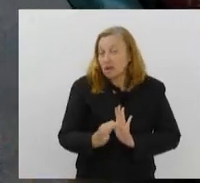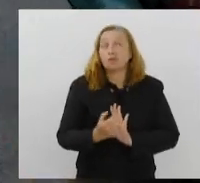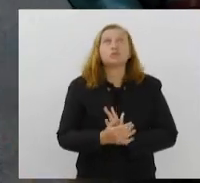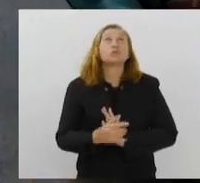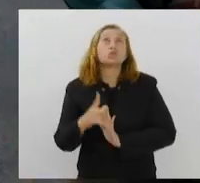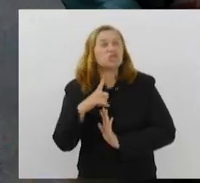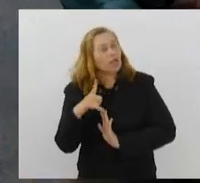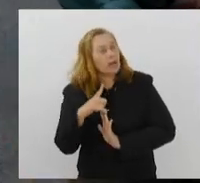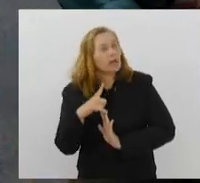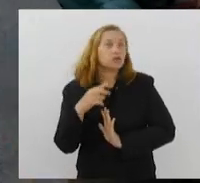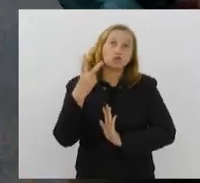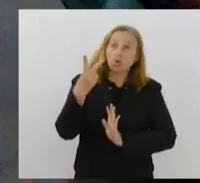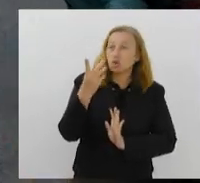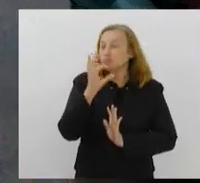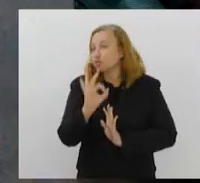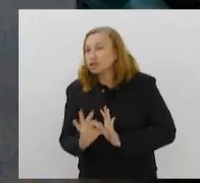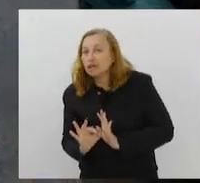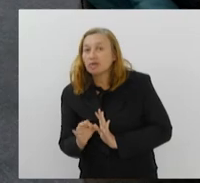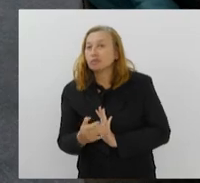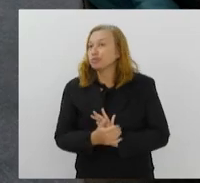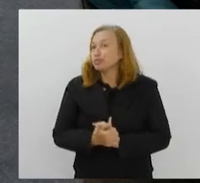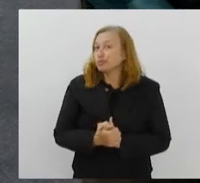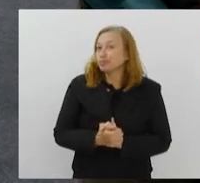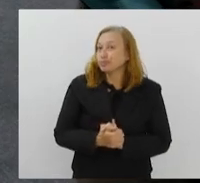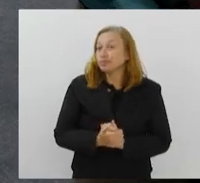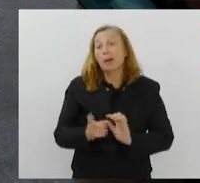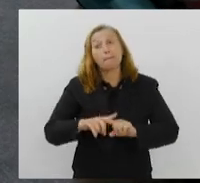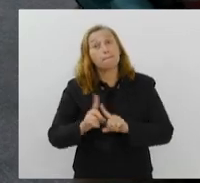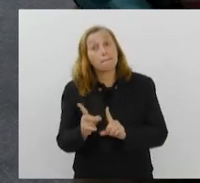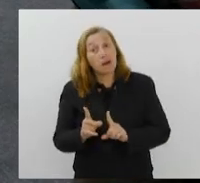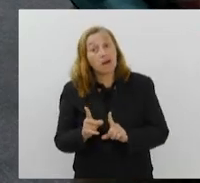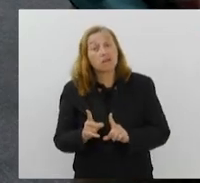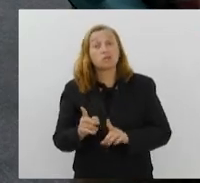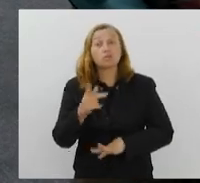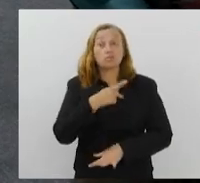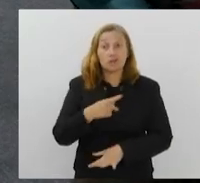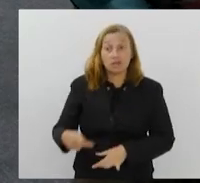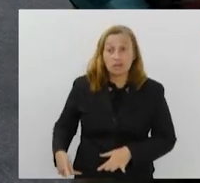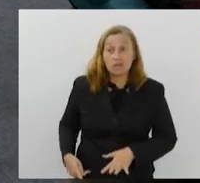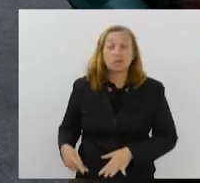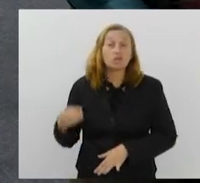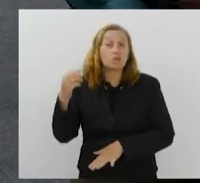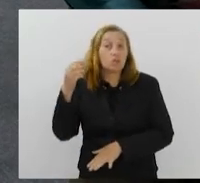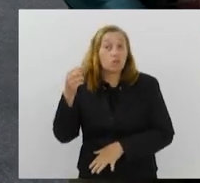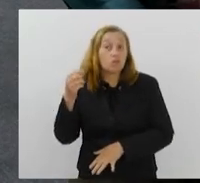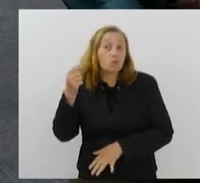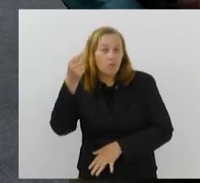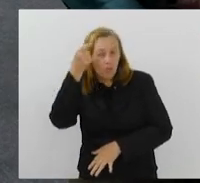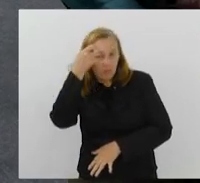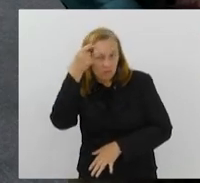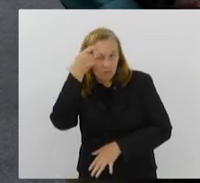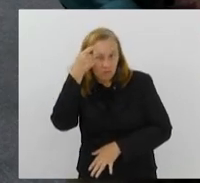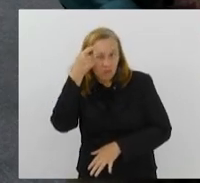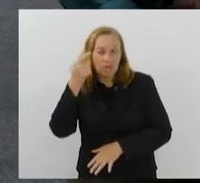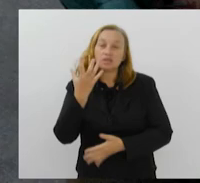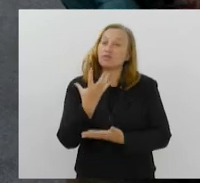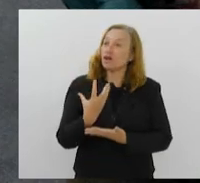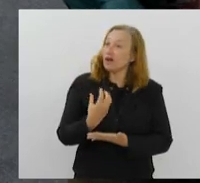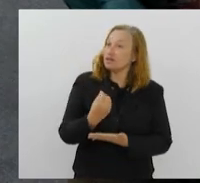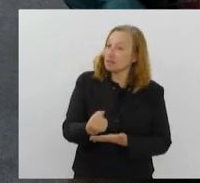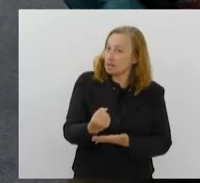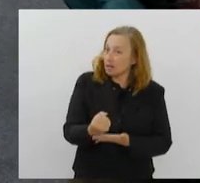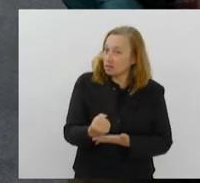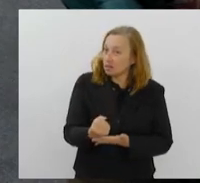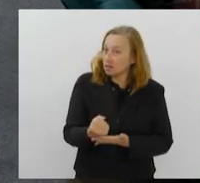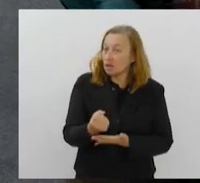havia proposição de 2%, mas quis o presidente, com bom senso, e foi acatado,